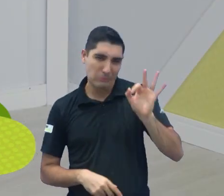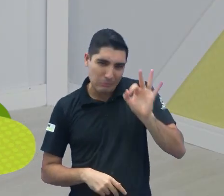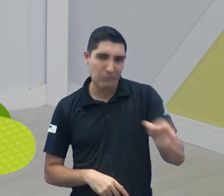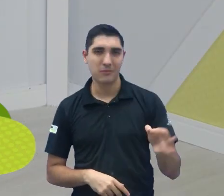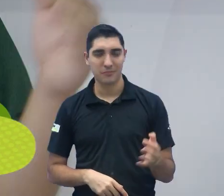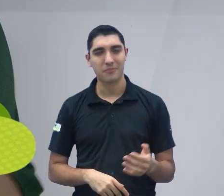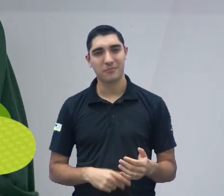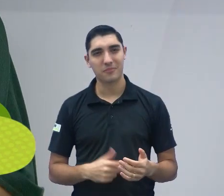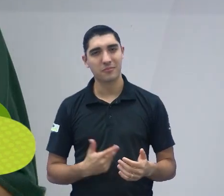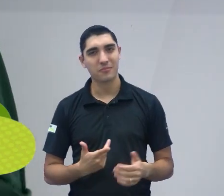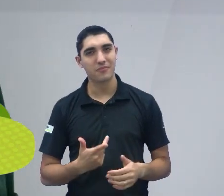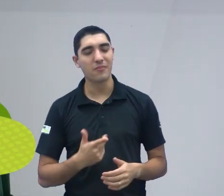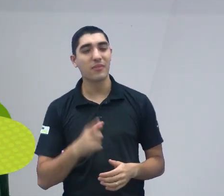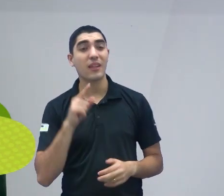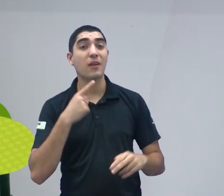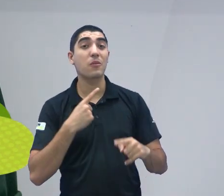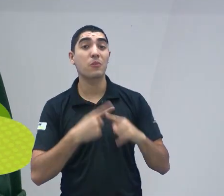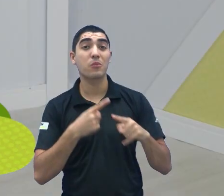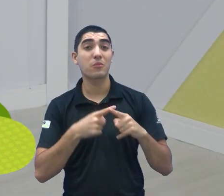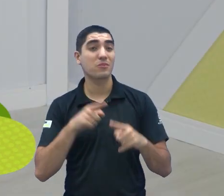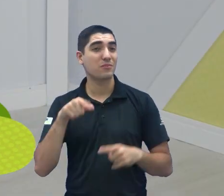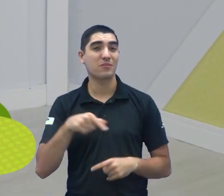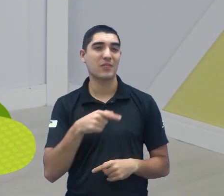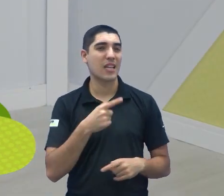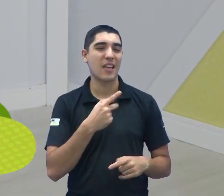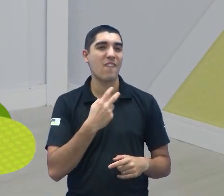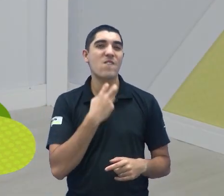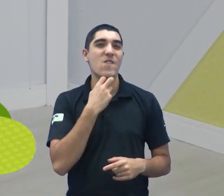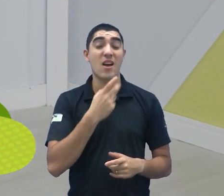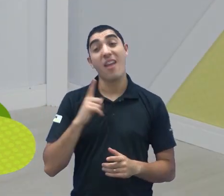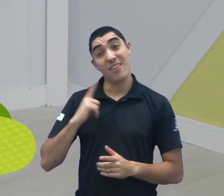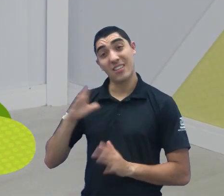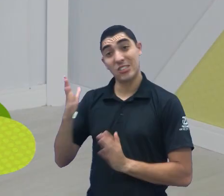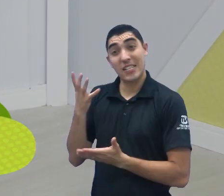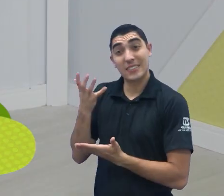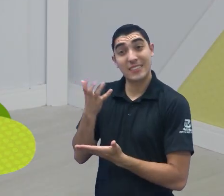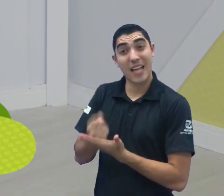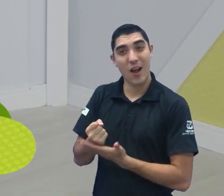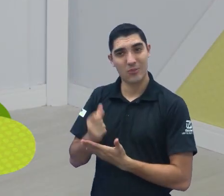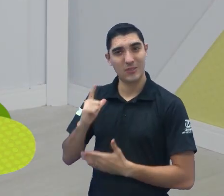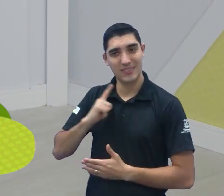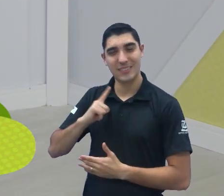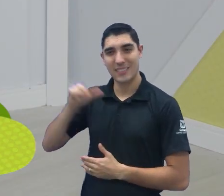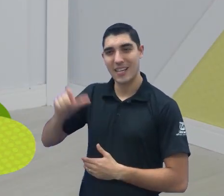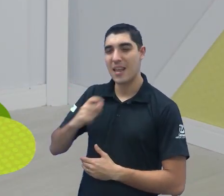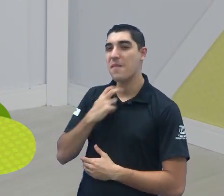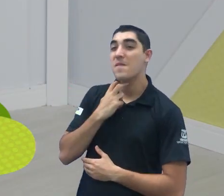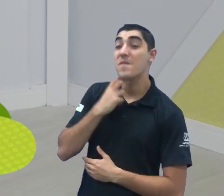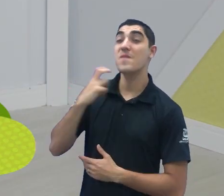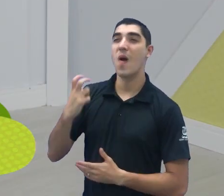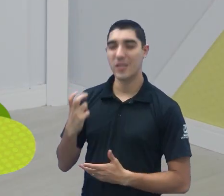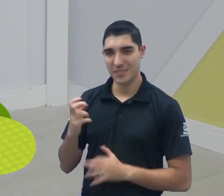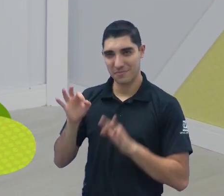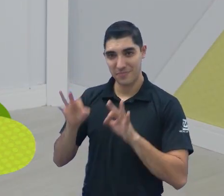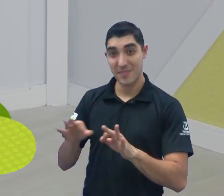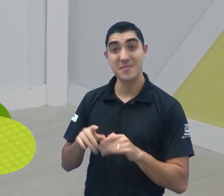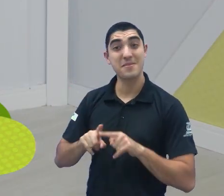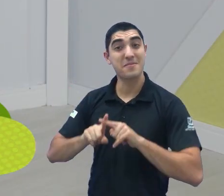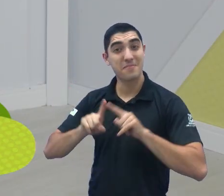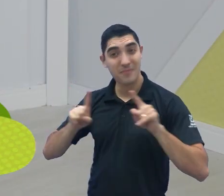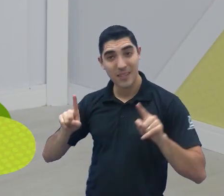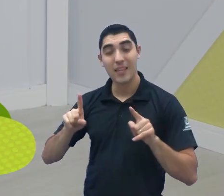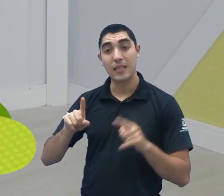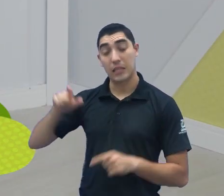é o som da vinheta do Dudu. É verdade, já está gravada, está eternizado a vinheta do McClanahan. Mas o detalhe é o seguinte, quando ele